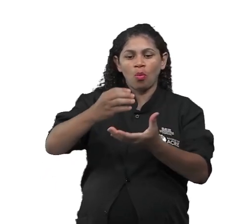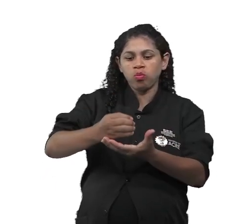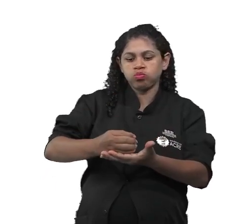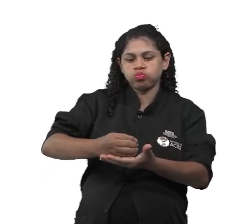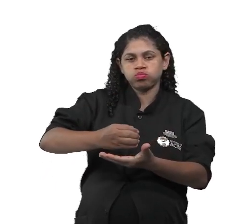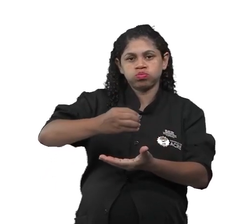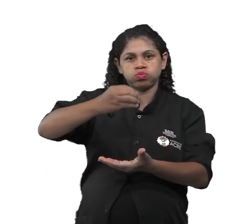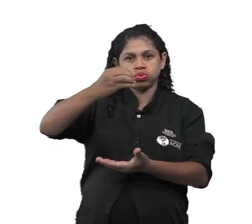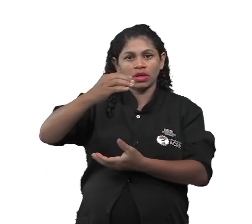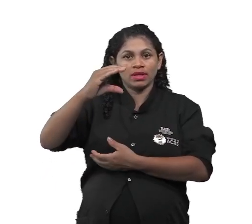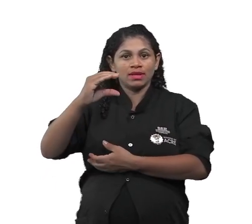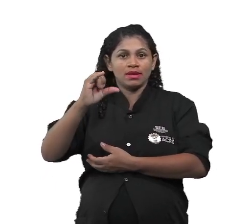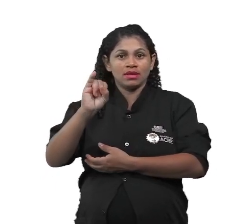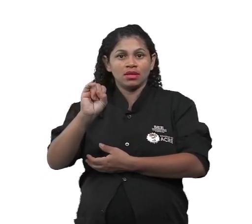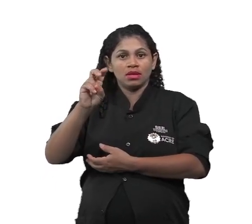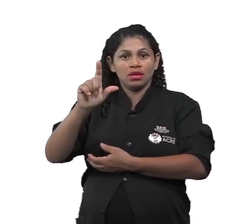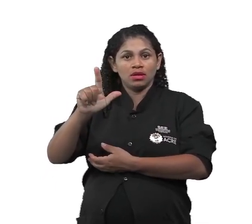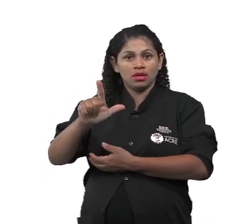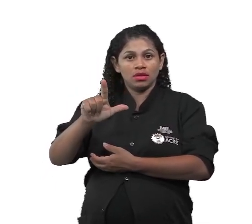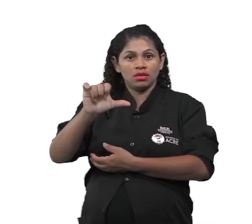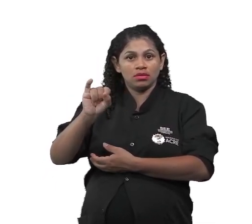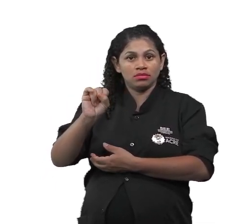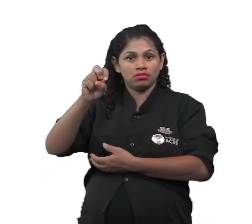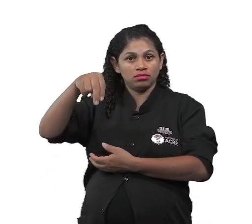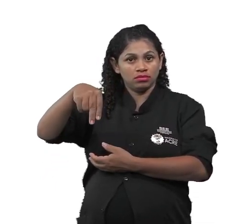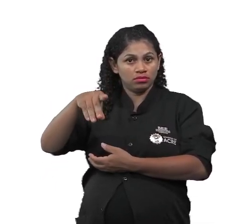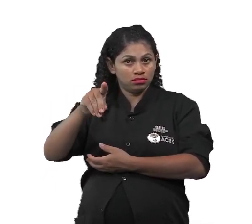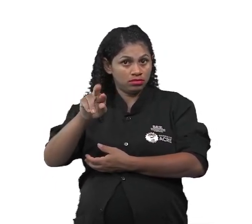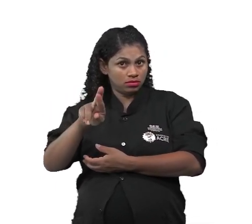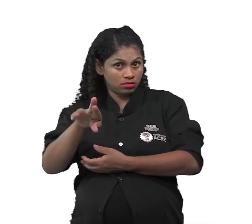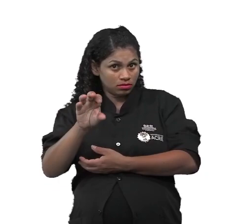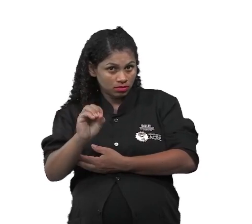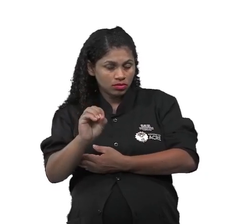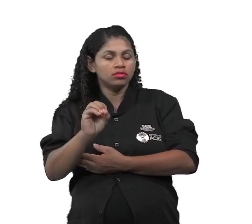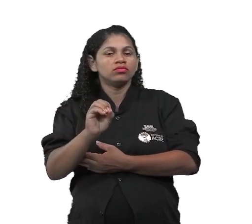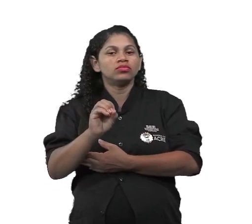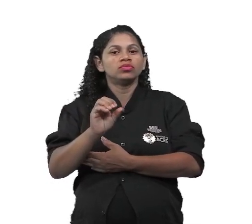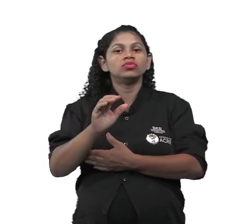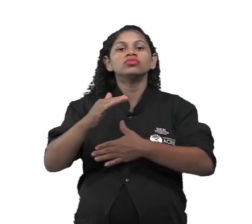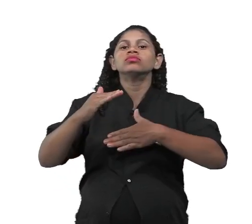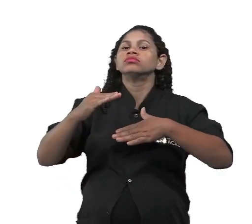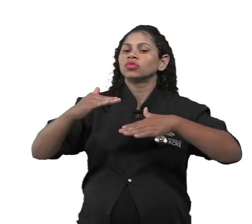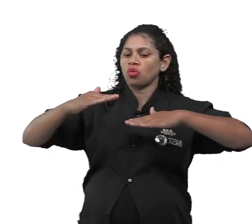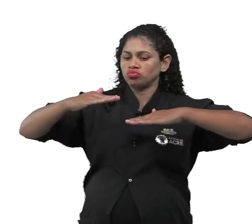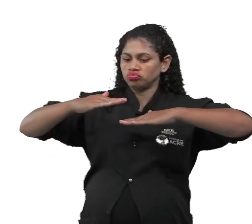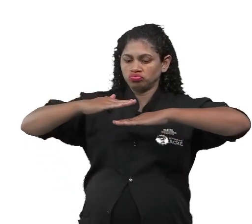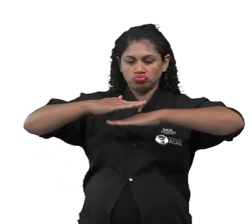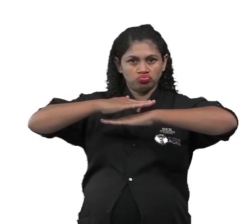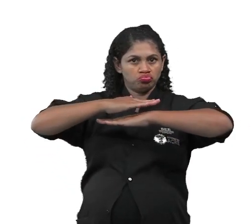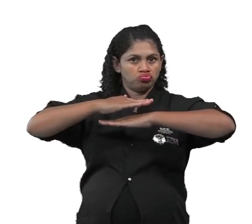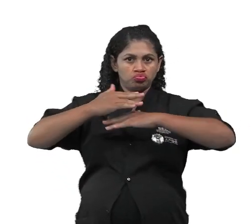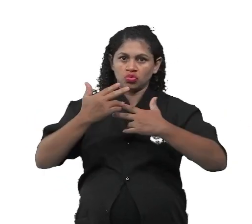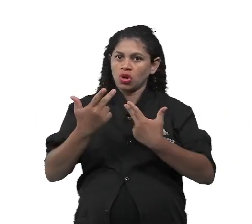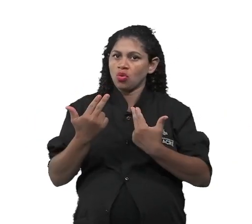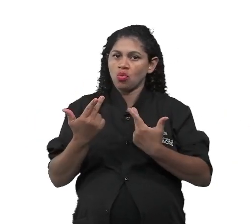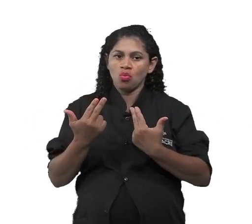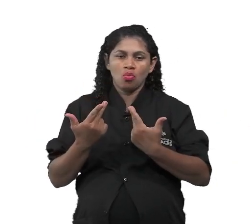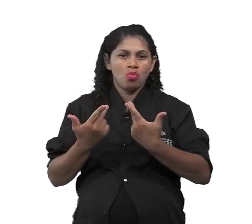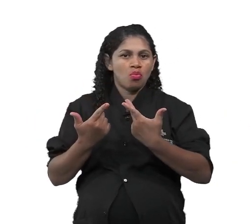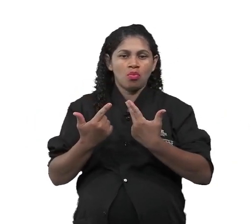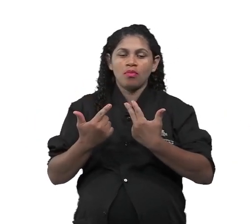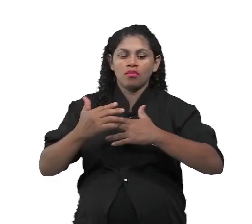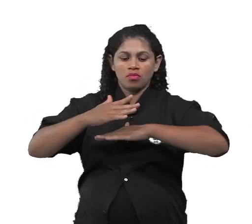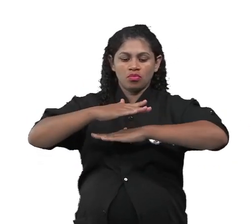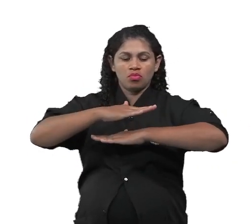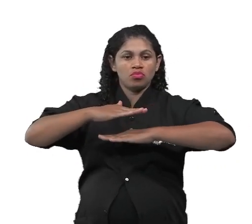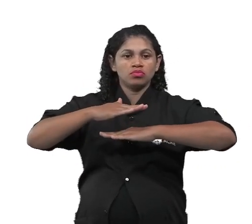cilindro. A ideia é a mesma, eu coloco eles dois no mesmo sólido, no mesmo plano base,